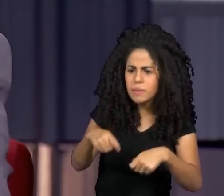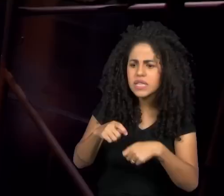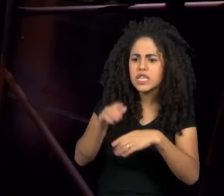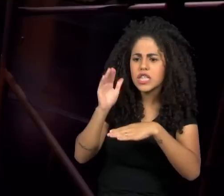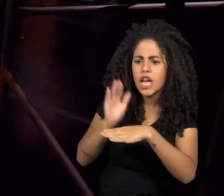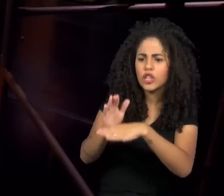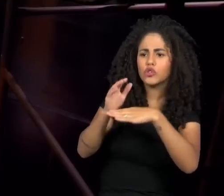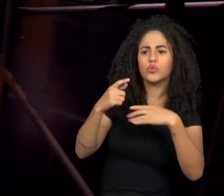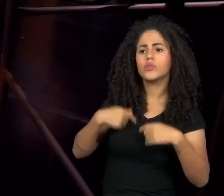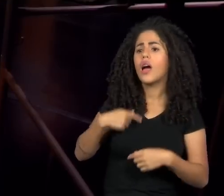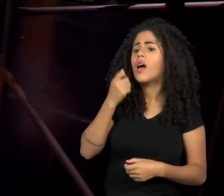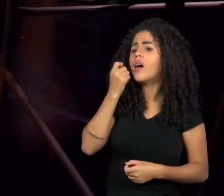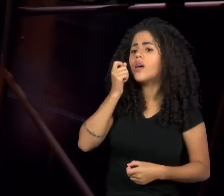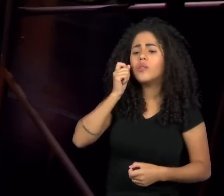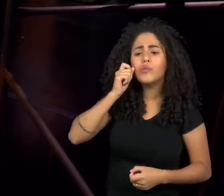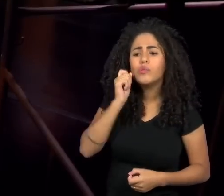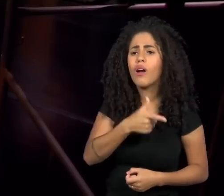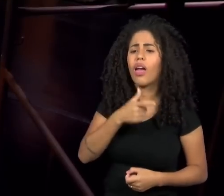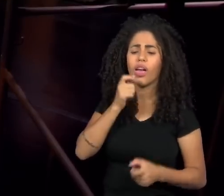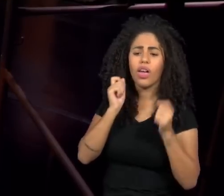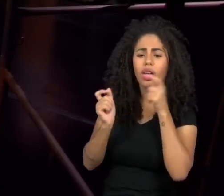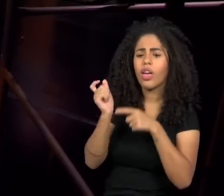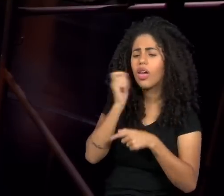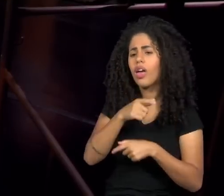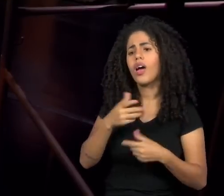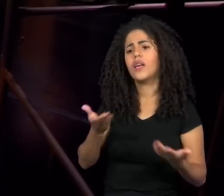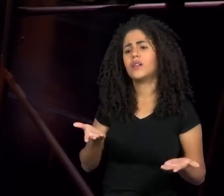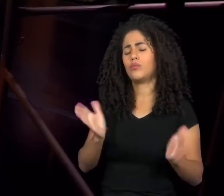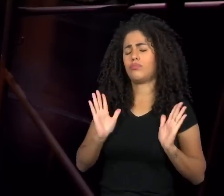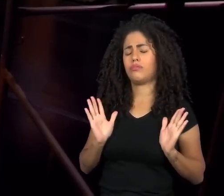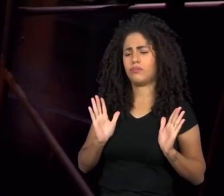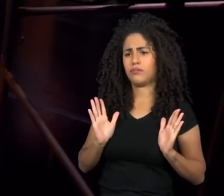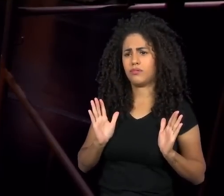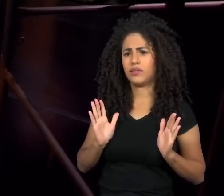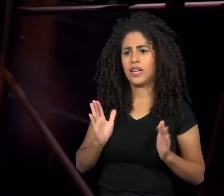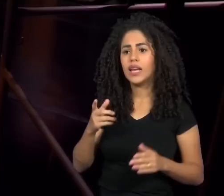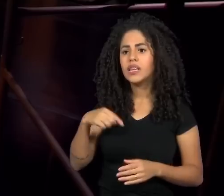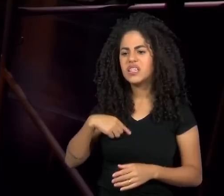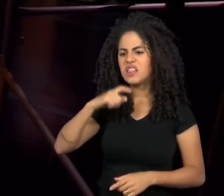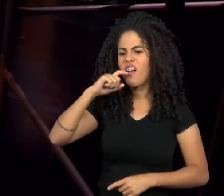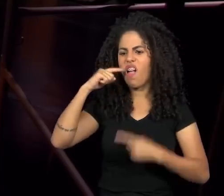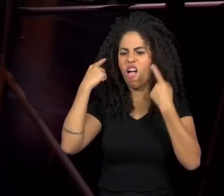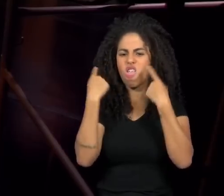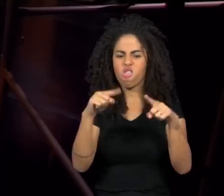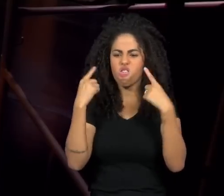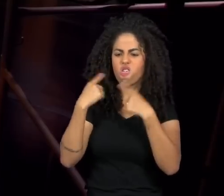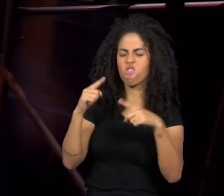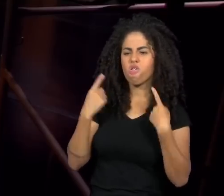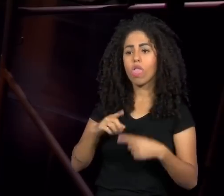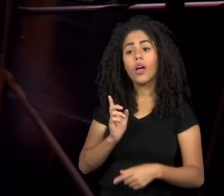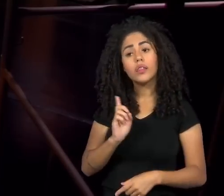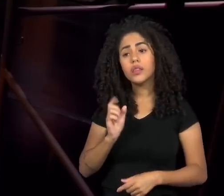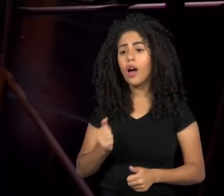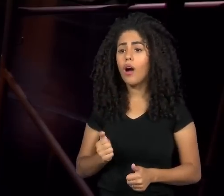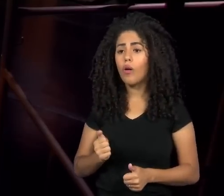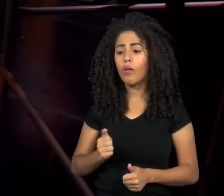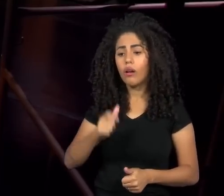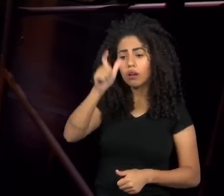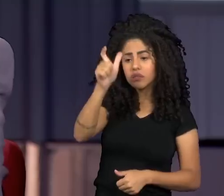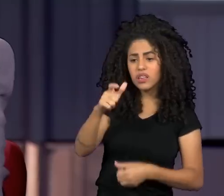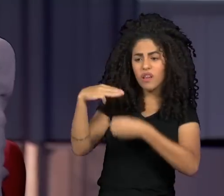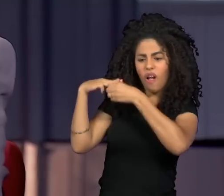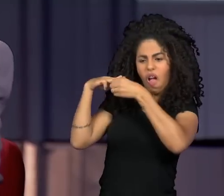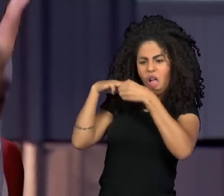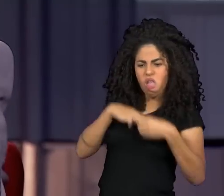a gente não está criticando o pai dele que está lá fazendo um trampo de policial na rua. A gente está criticando a estrutura. Sim. Que está matando a